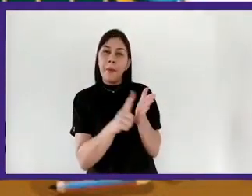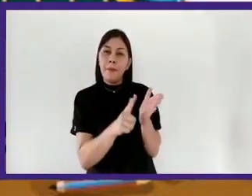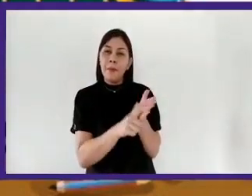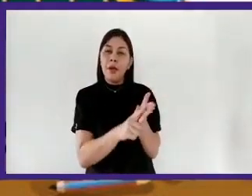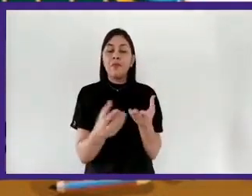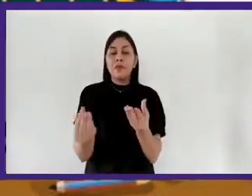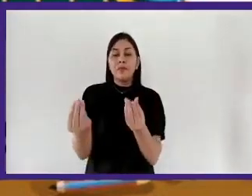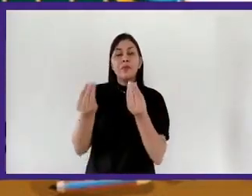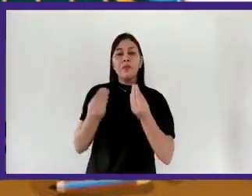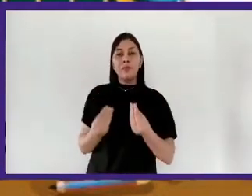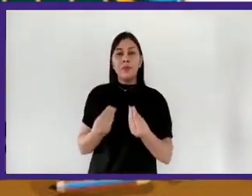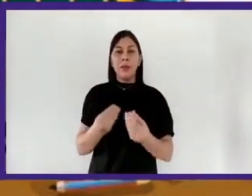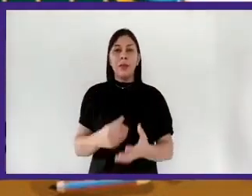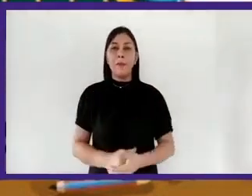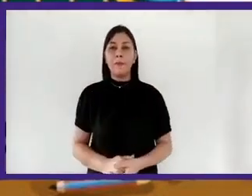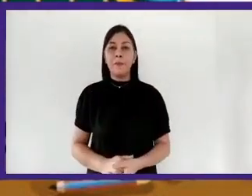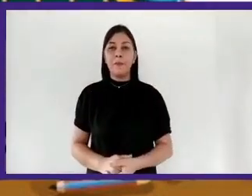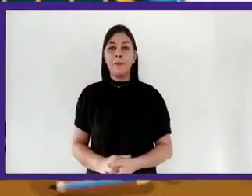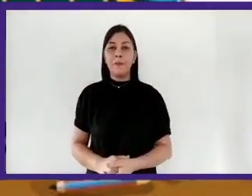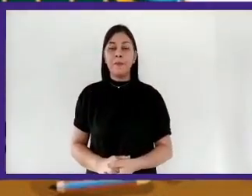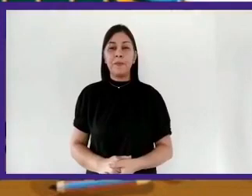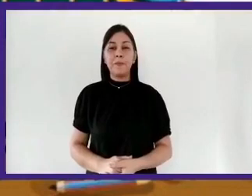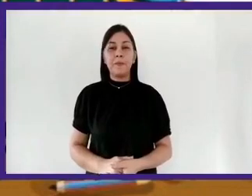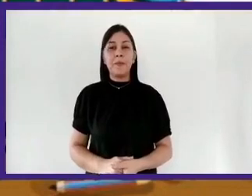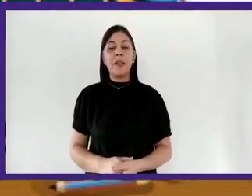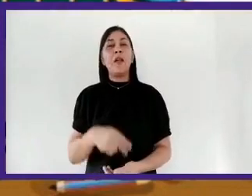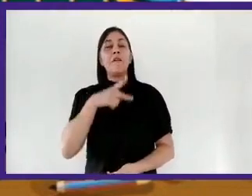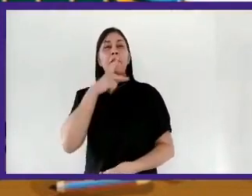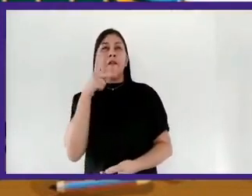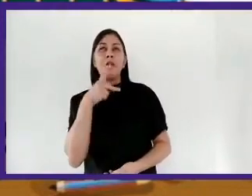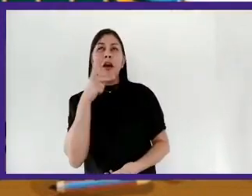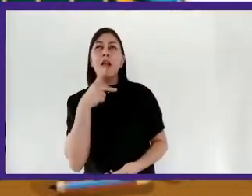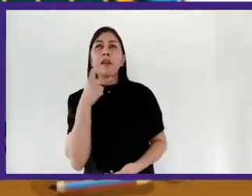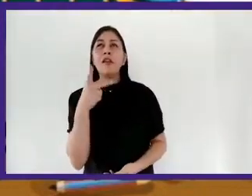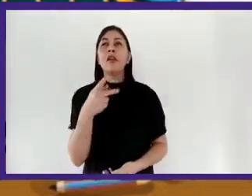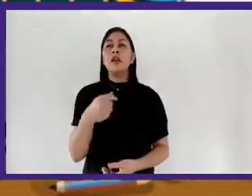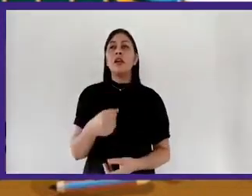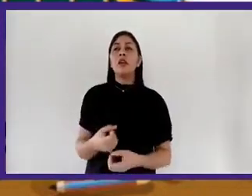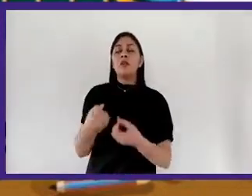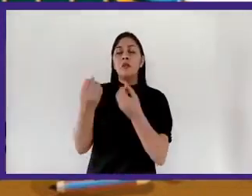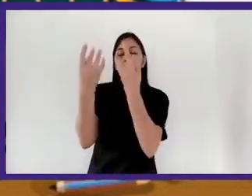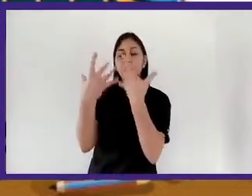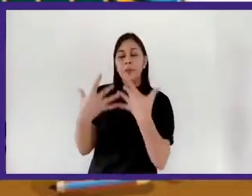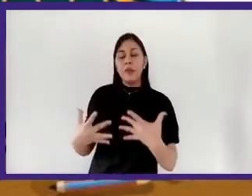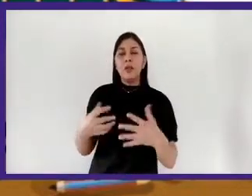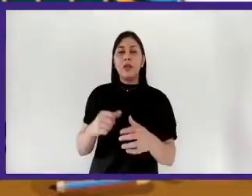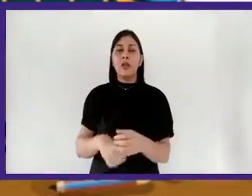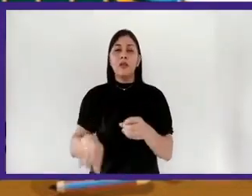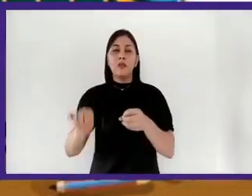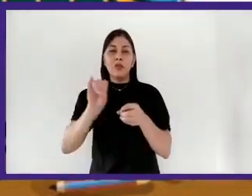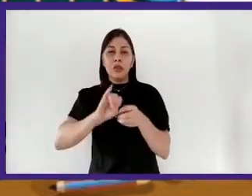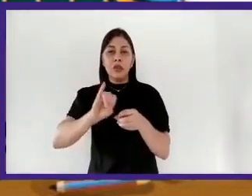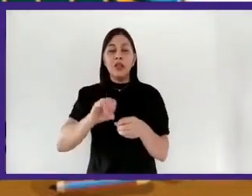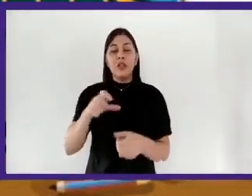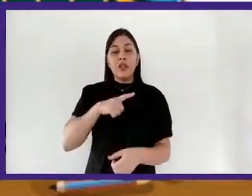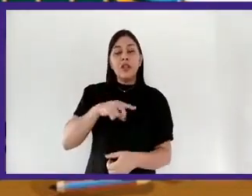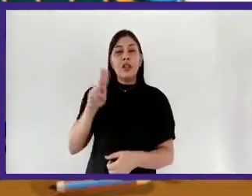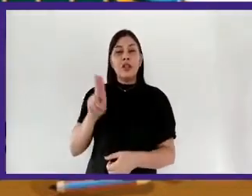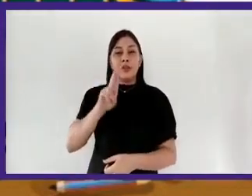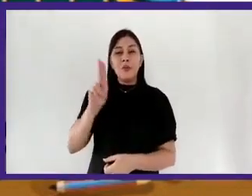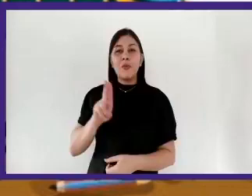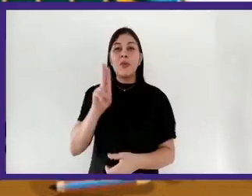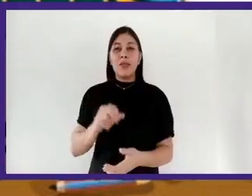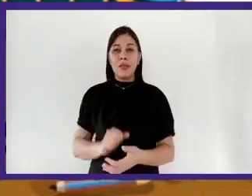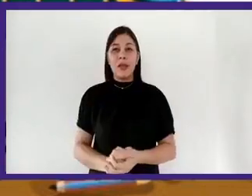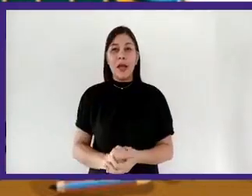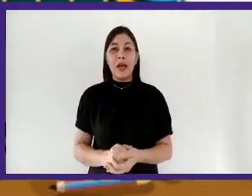uma folhinha de papel. Foi ditando, ela foi dizendo, falando as palavras que eu